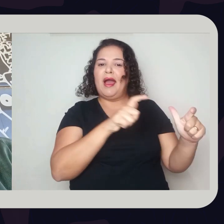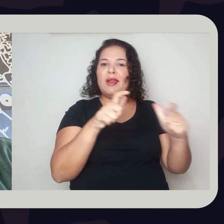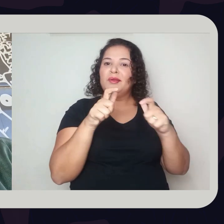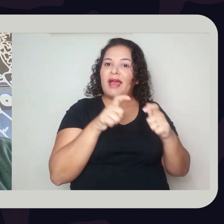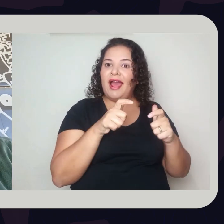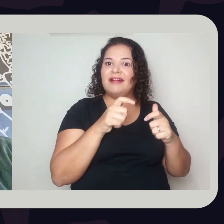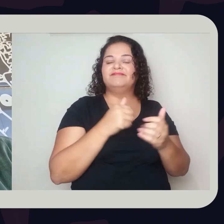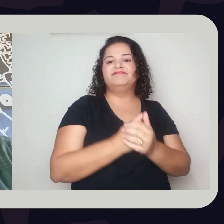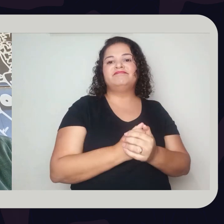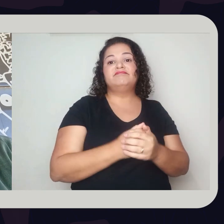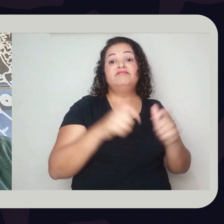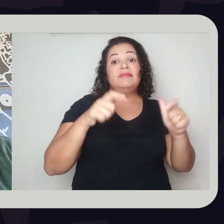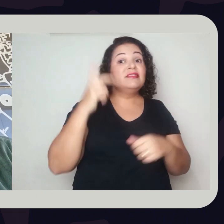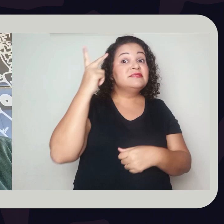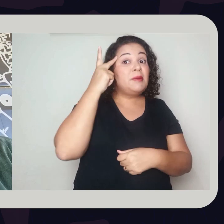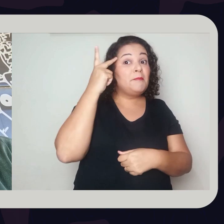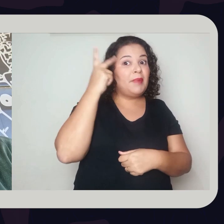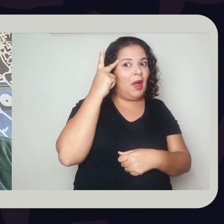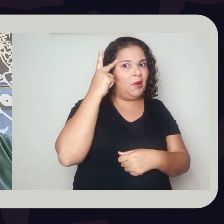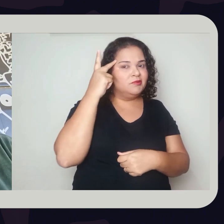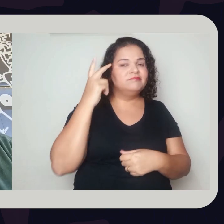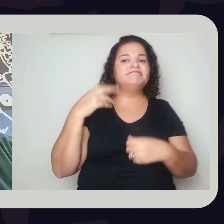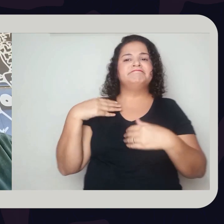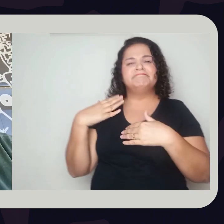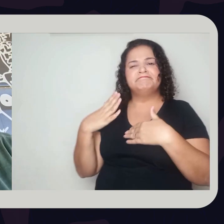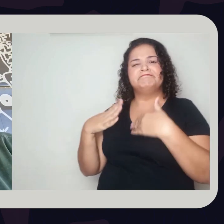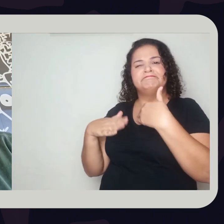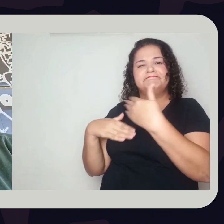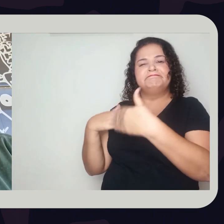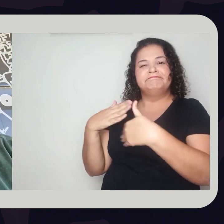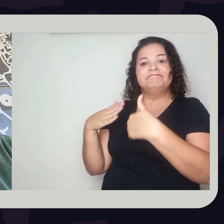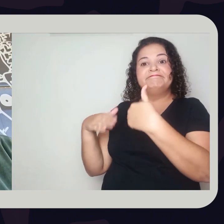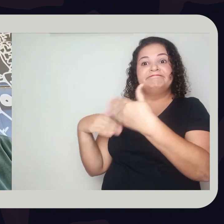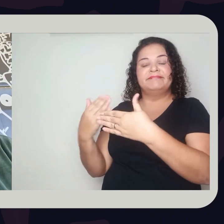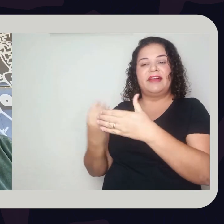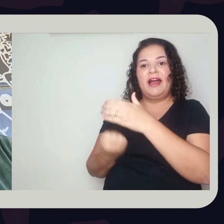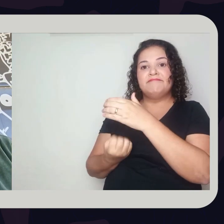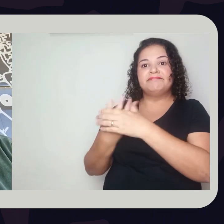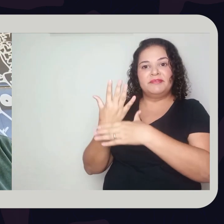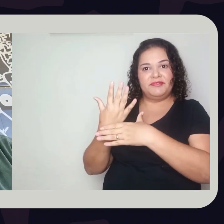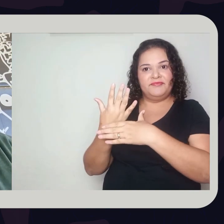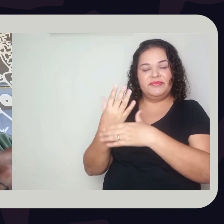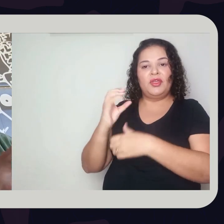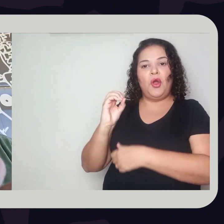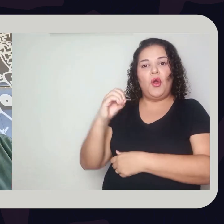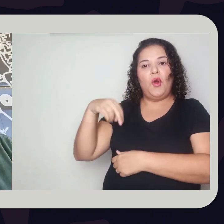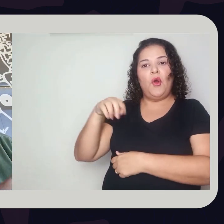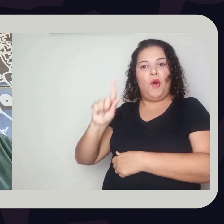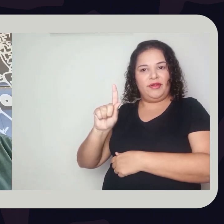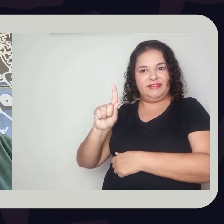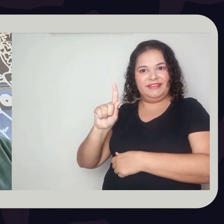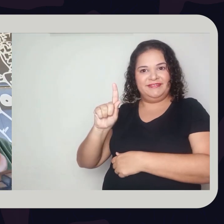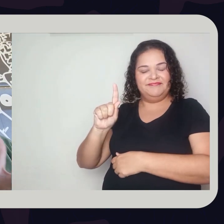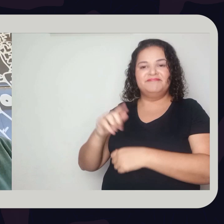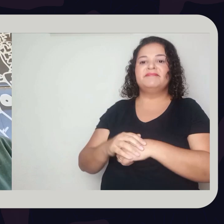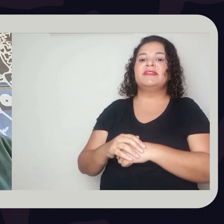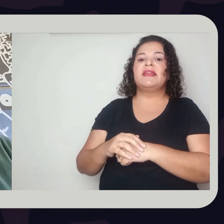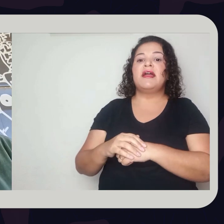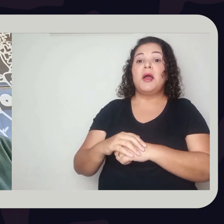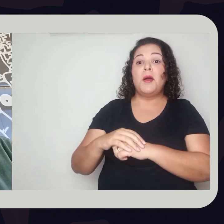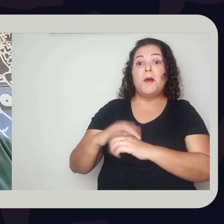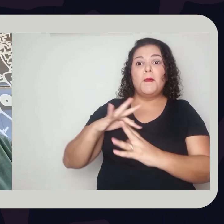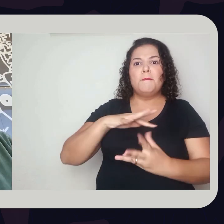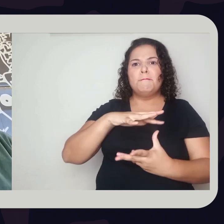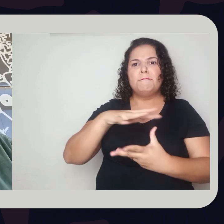reformas, então, até então em São Paulo. No caminhar a gente criou uma ONG,